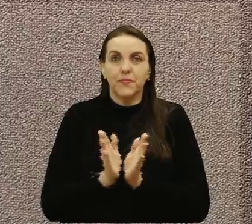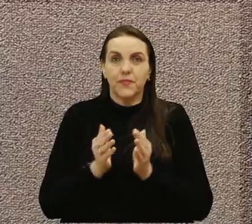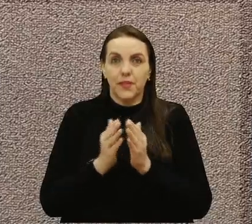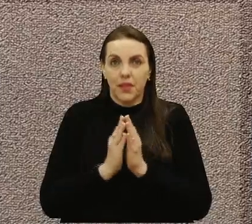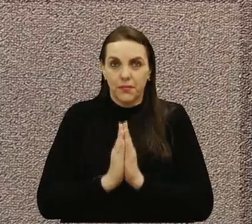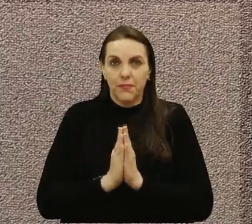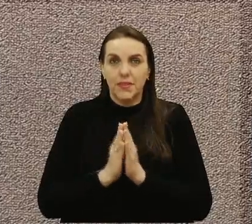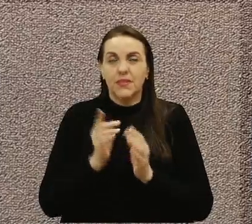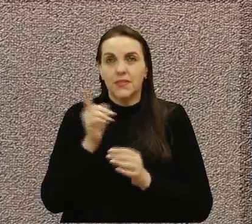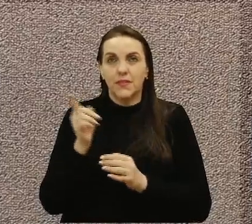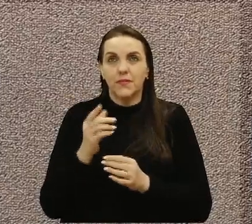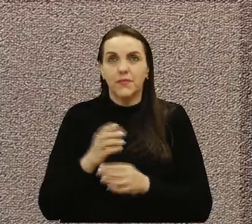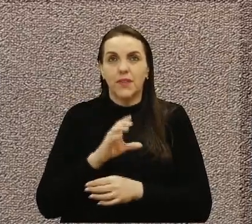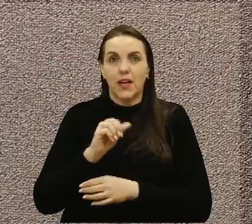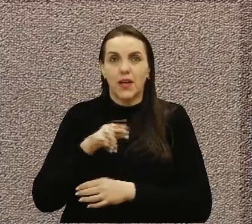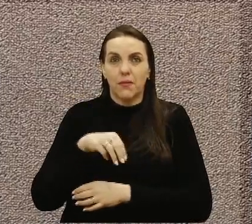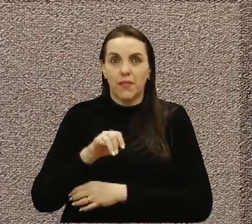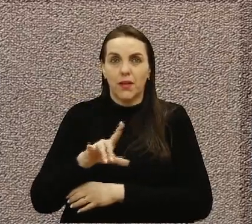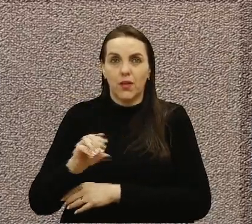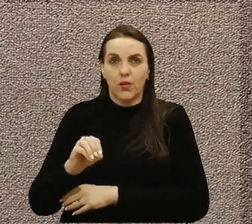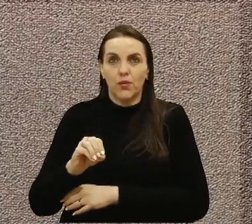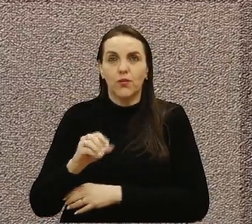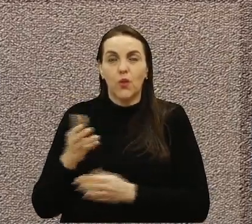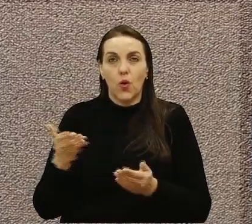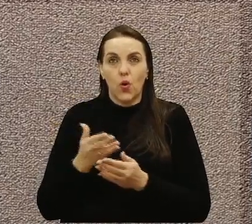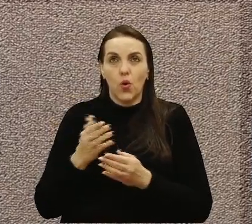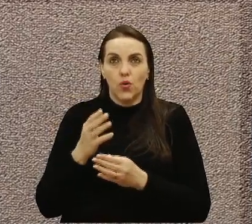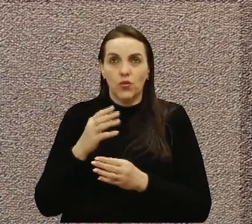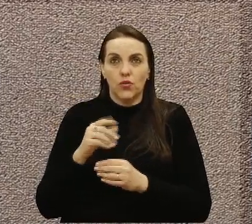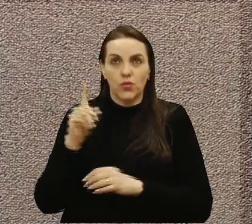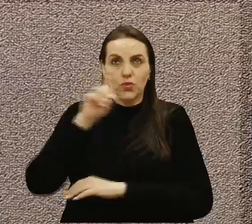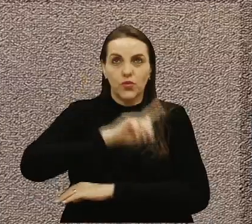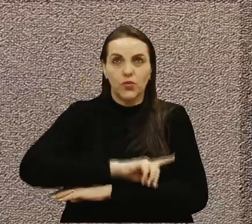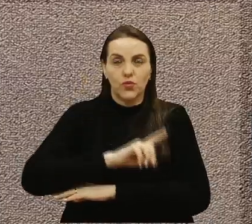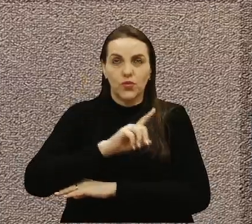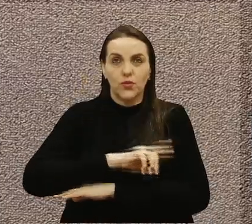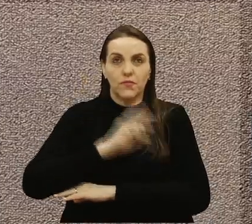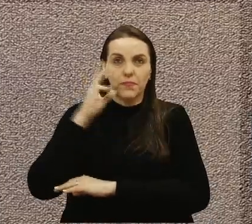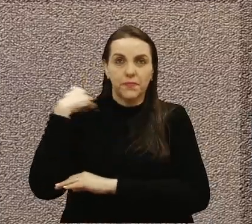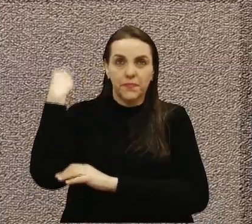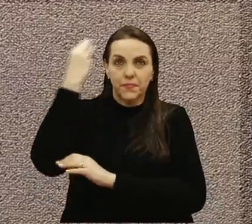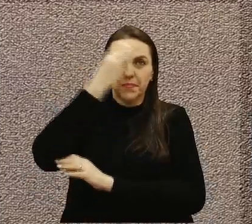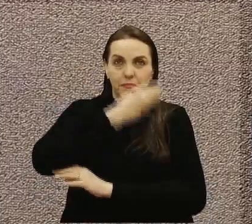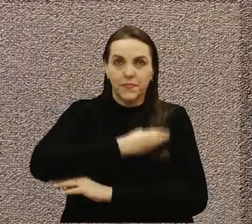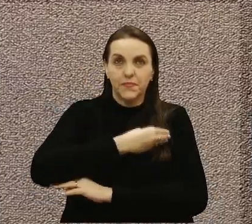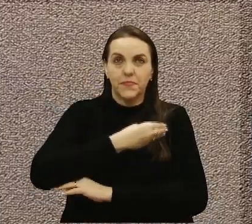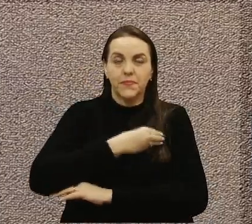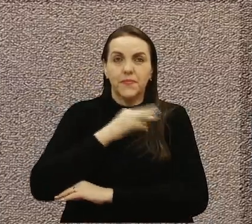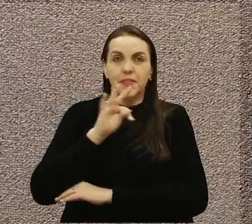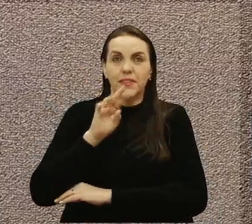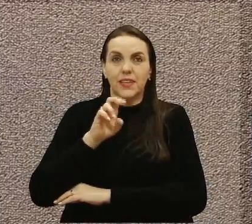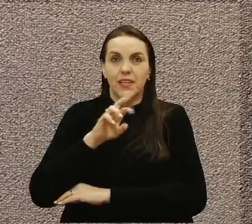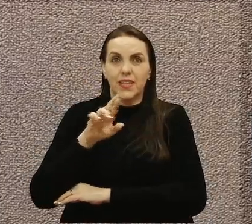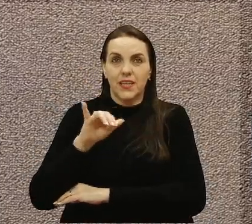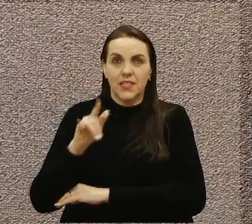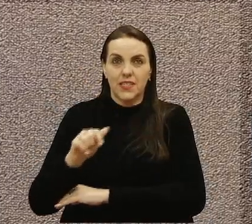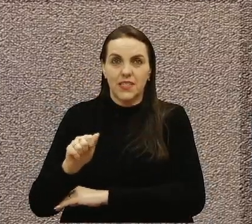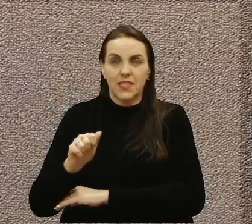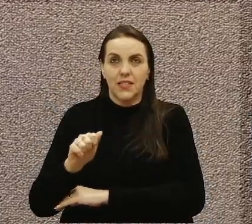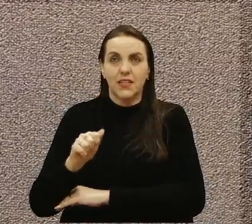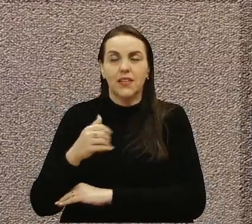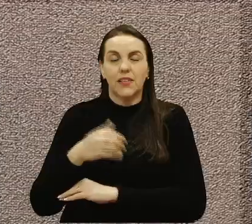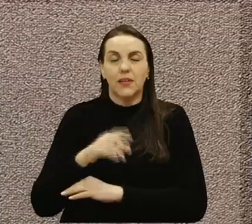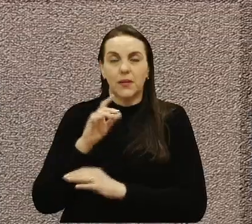às 7 horas da manhã. Hoje é dia de Nossa Senhora Santa Teresa do Menino Jesus e da Sagrada